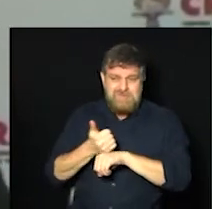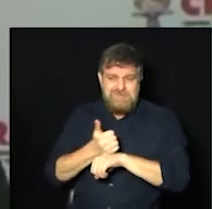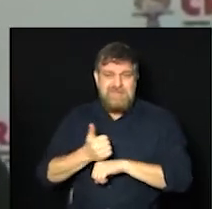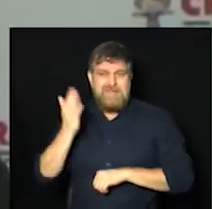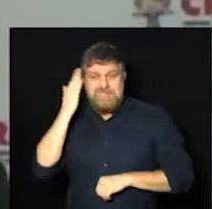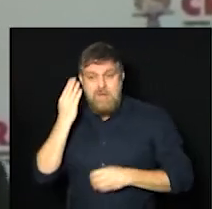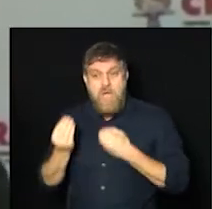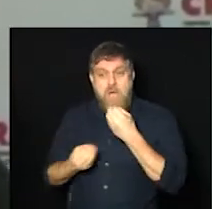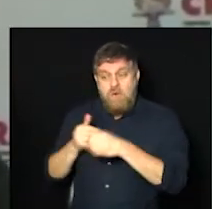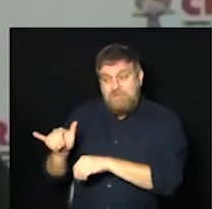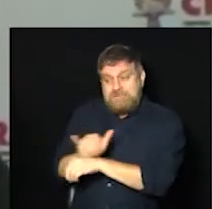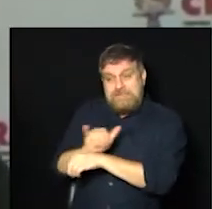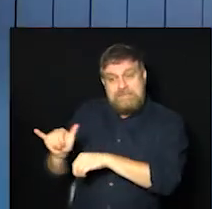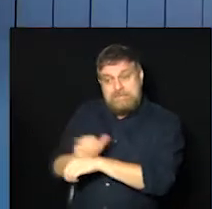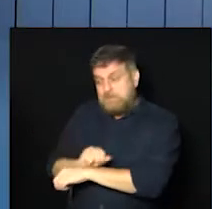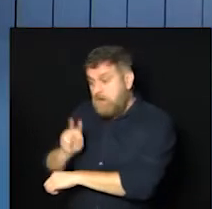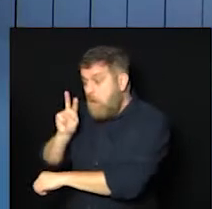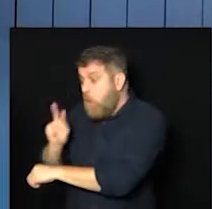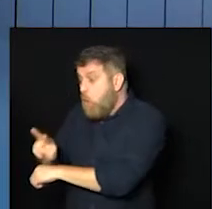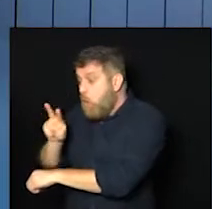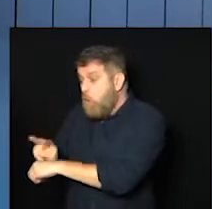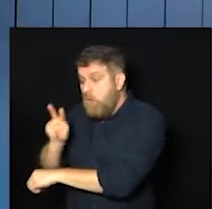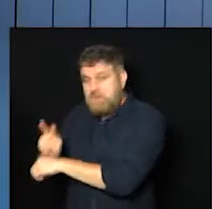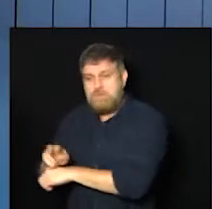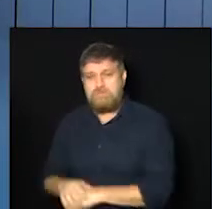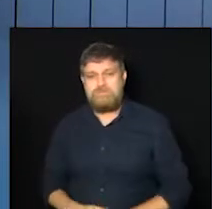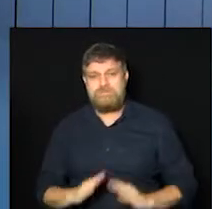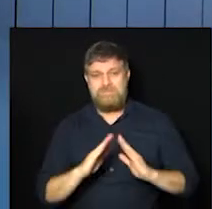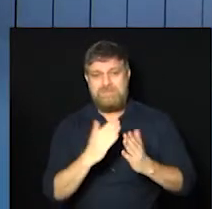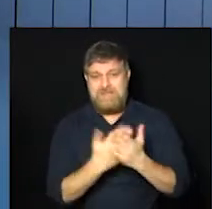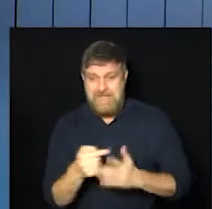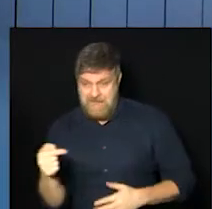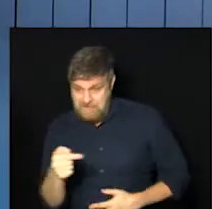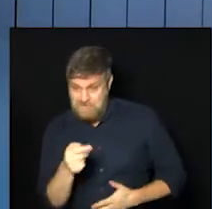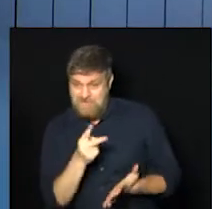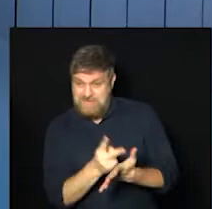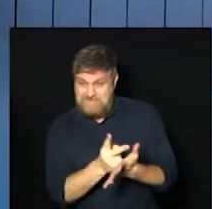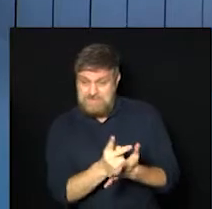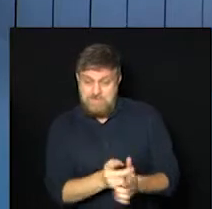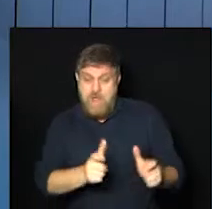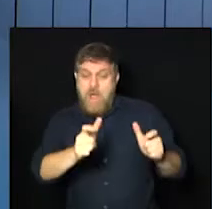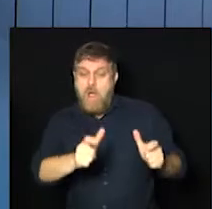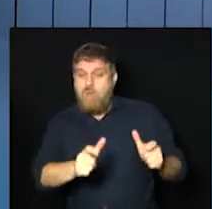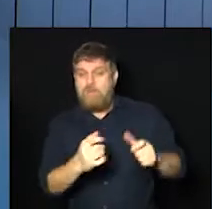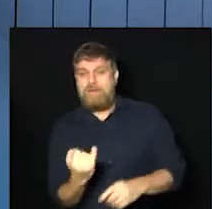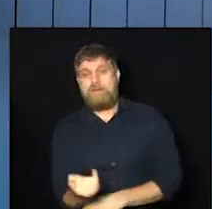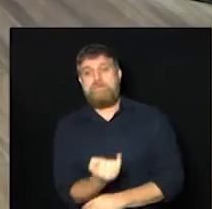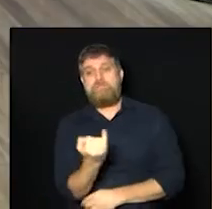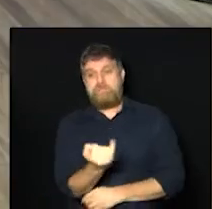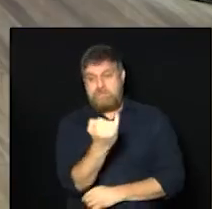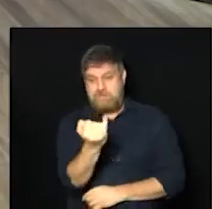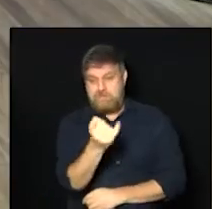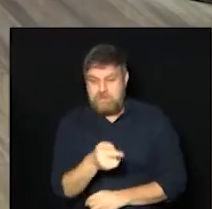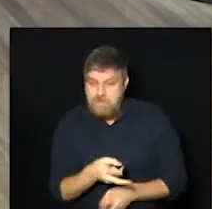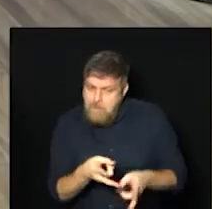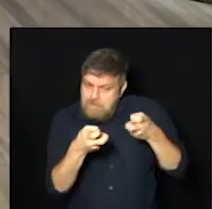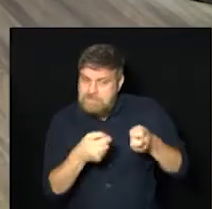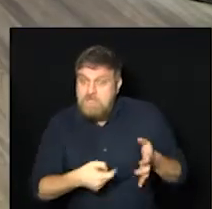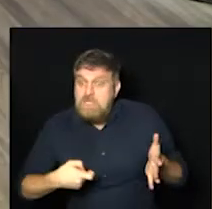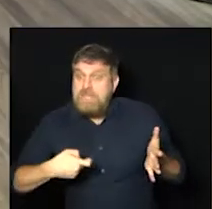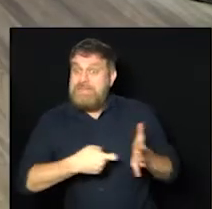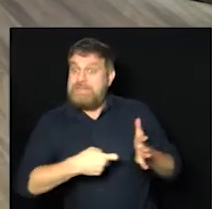intervenções de proteção. A escola, ela sempre foi um importante ambiente denunciador, né,